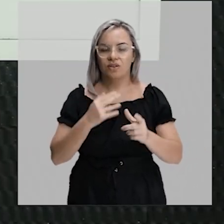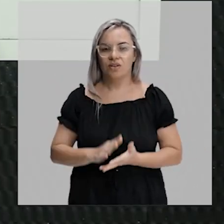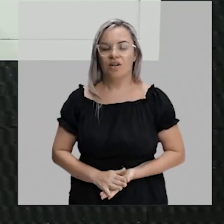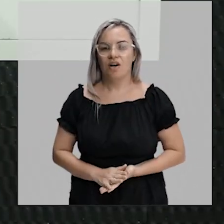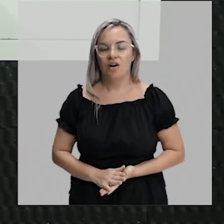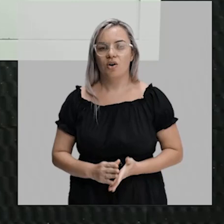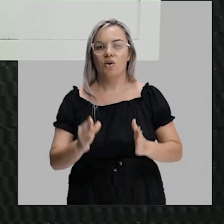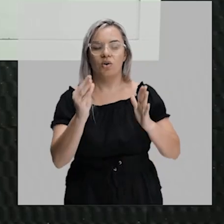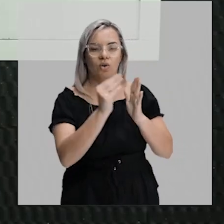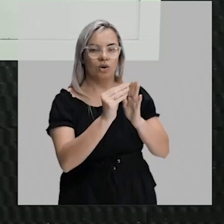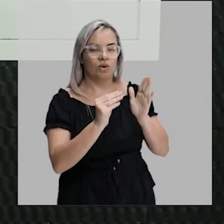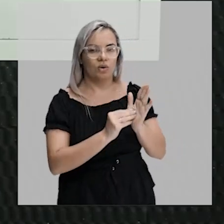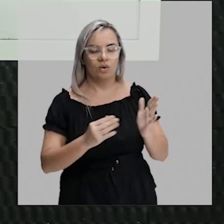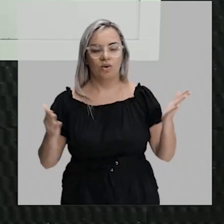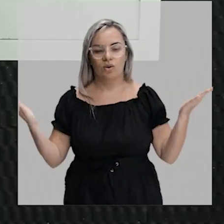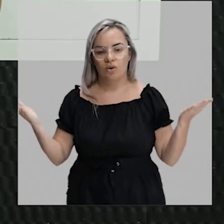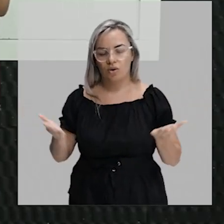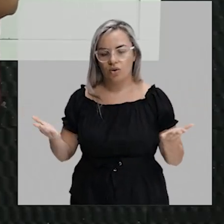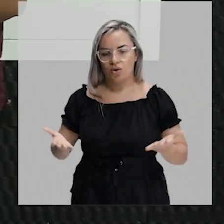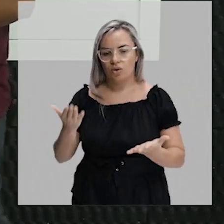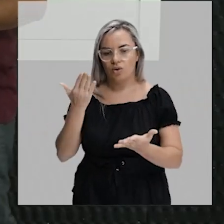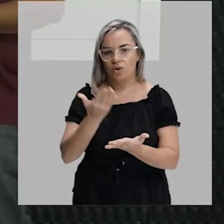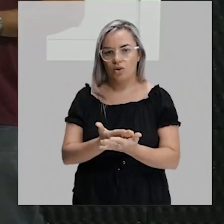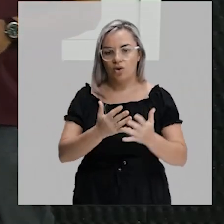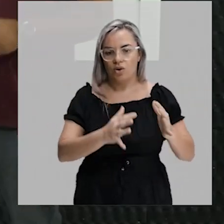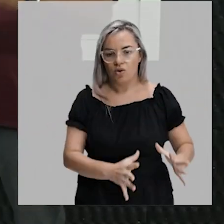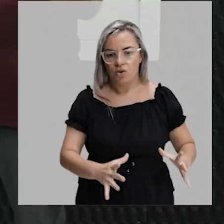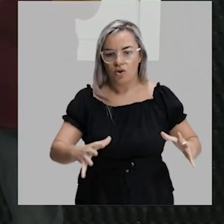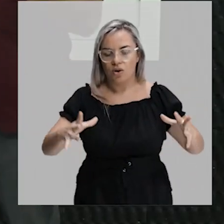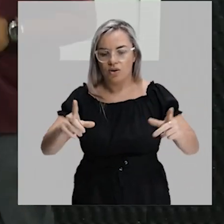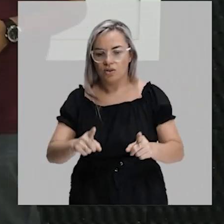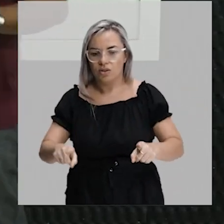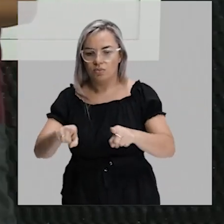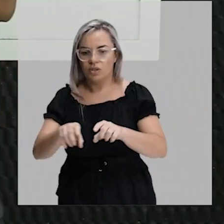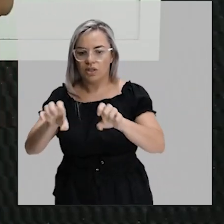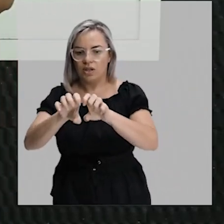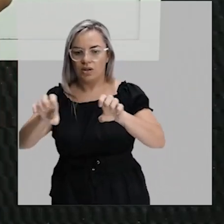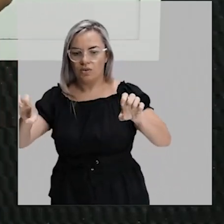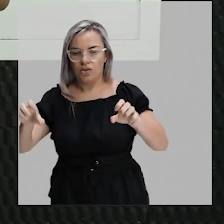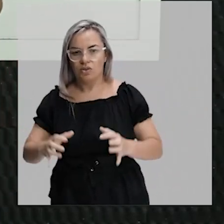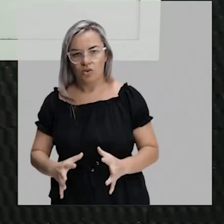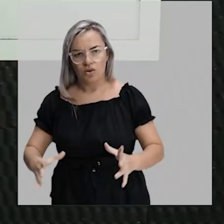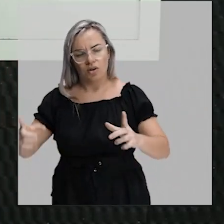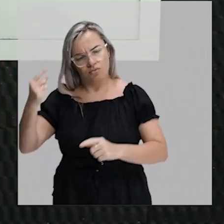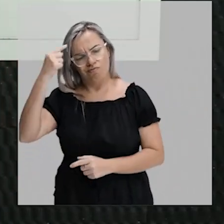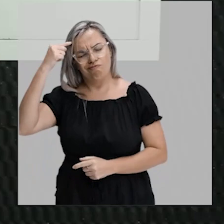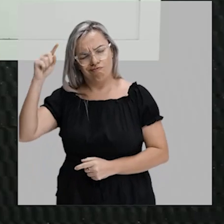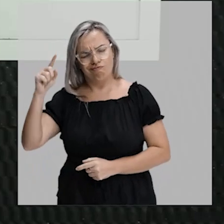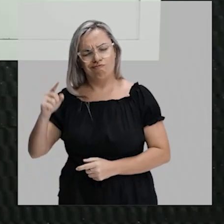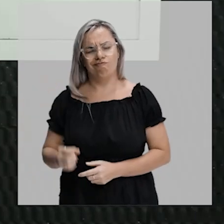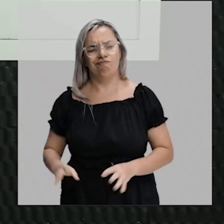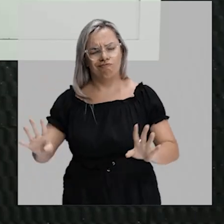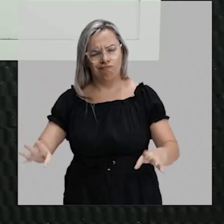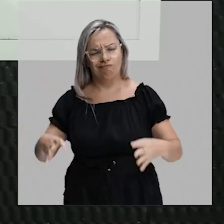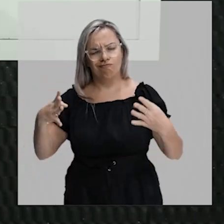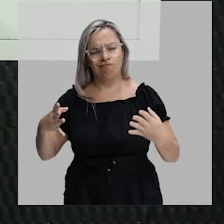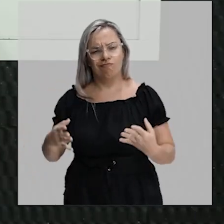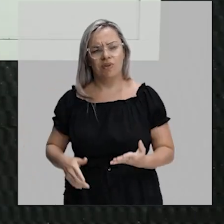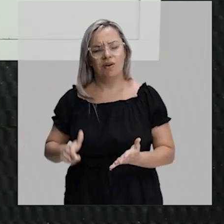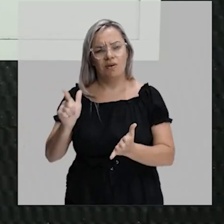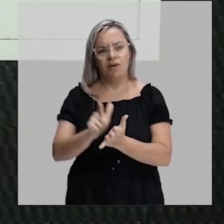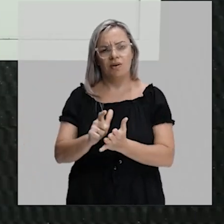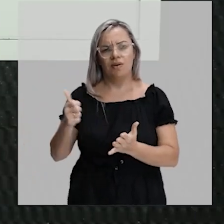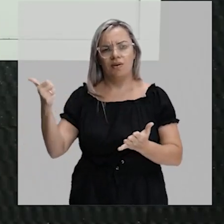hoje, nós vamos falar sobre o estudo dos gases, e a equação de um gás ideal. Então fica ligadinho, papel, caneta, faça suas anotações, que tem muita